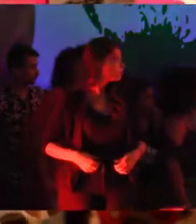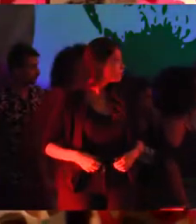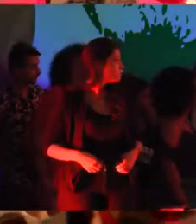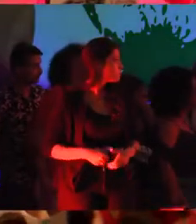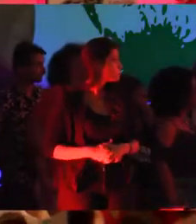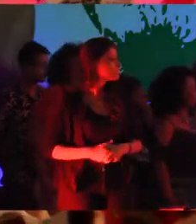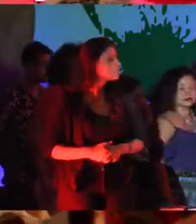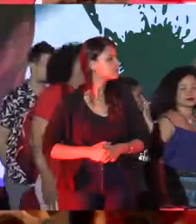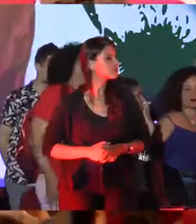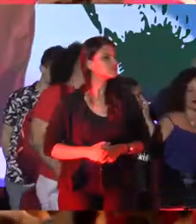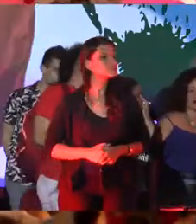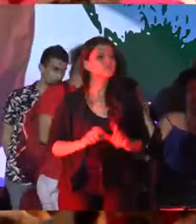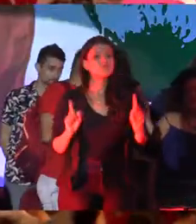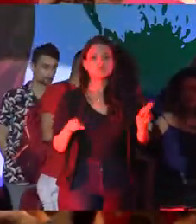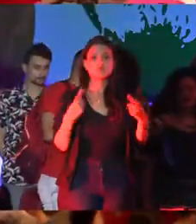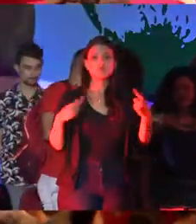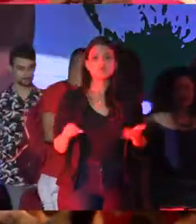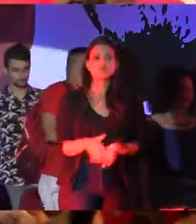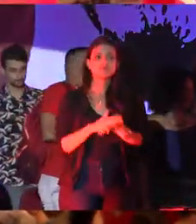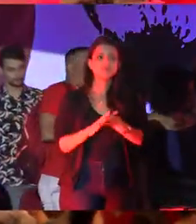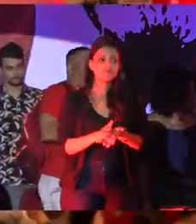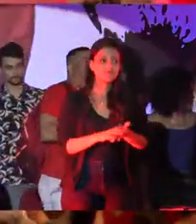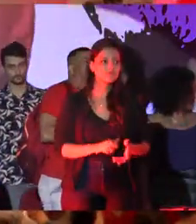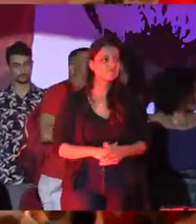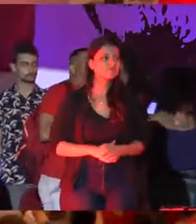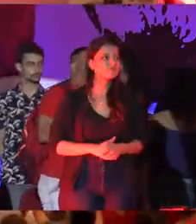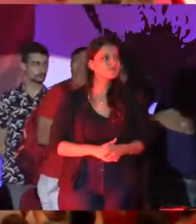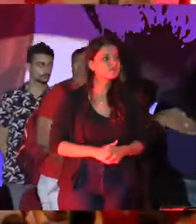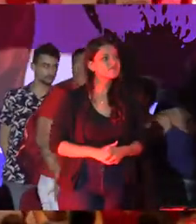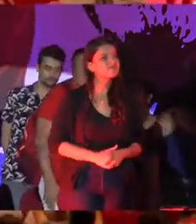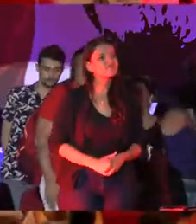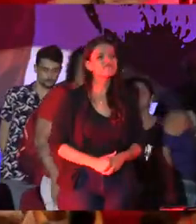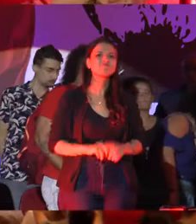Não adianta tentarem me